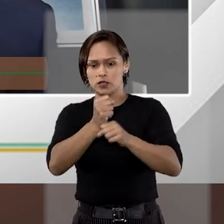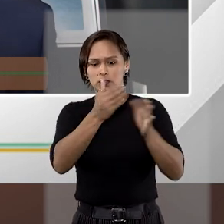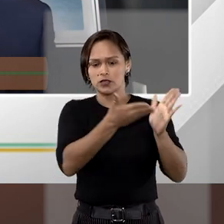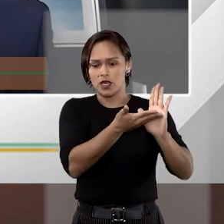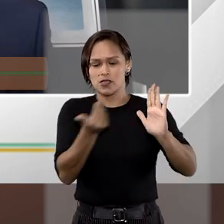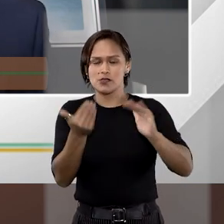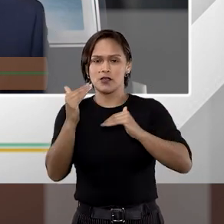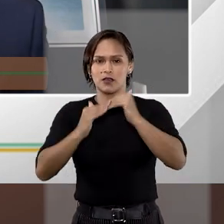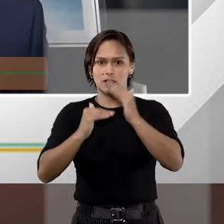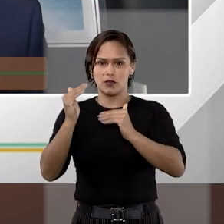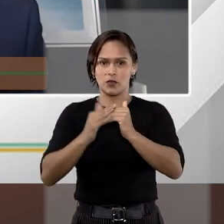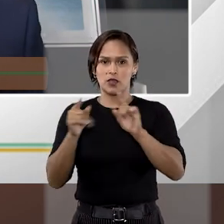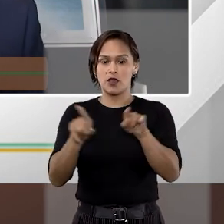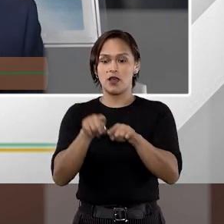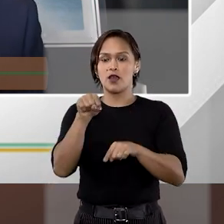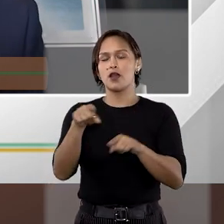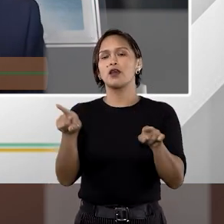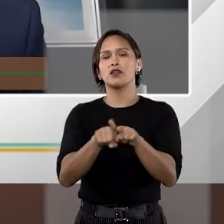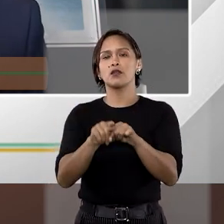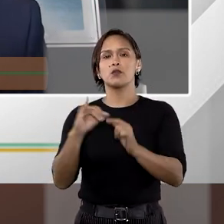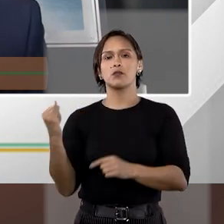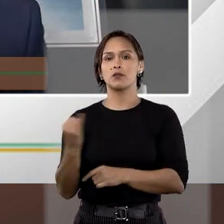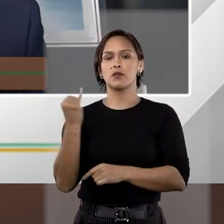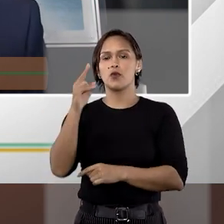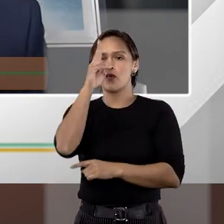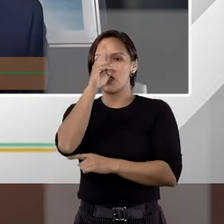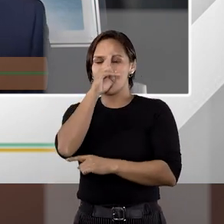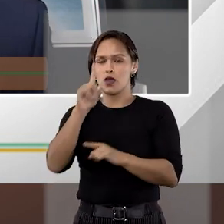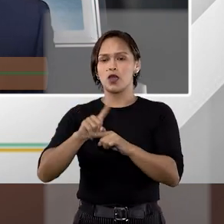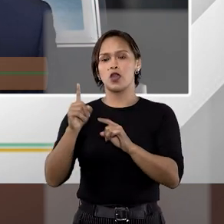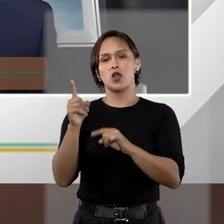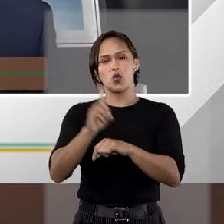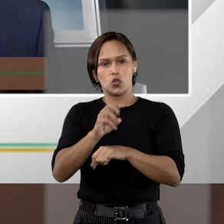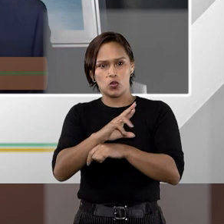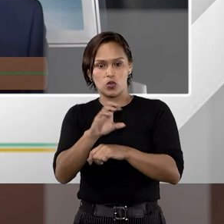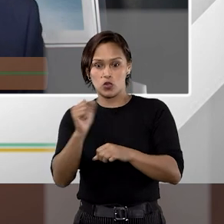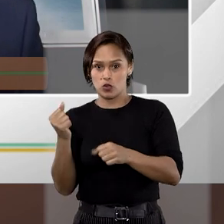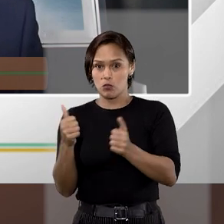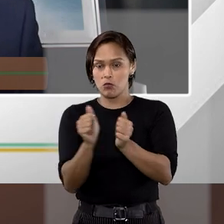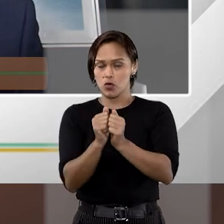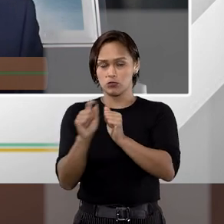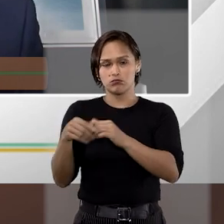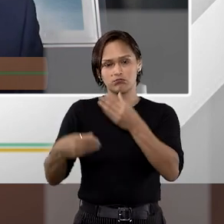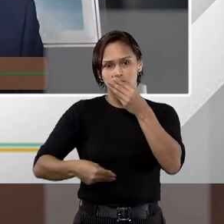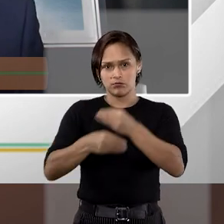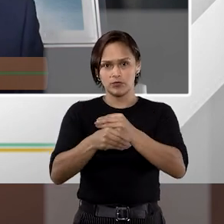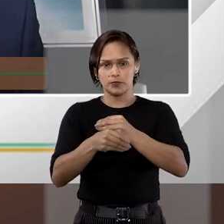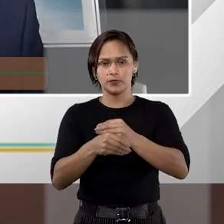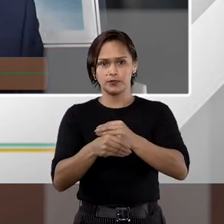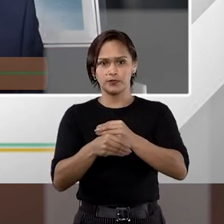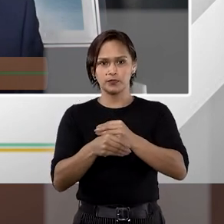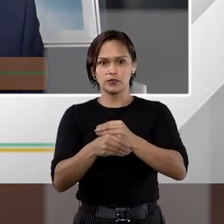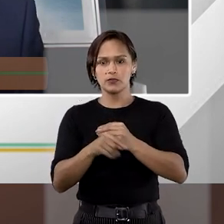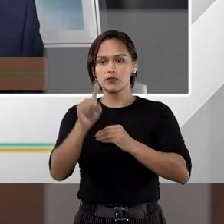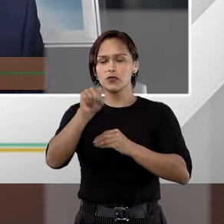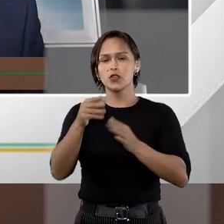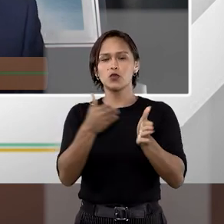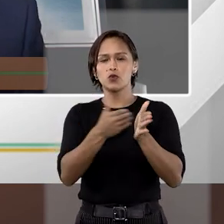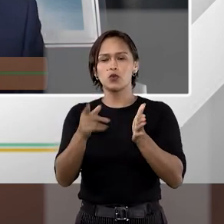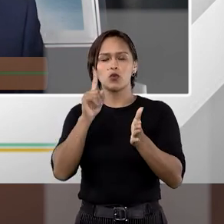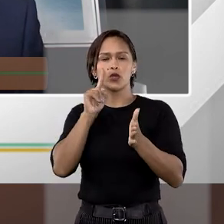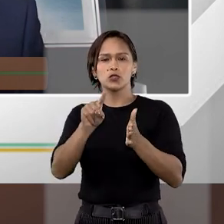sai da competência aqui também Fátima importante lembrar e o Doutor Sérgio pode complementar se quiser é